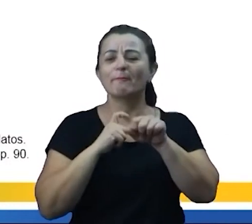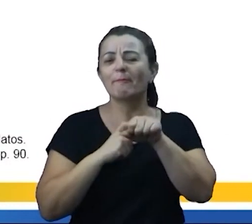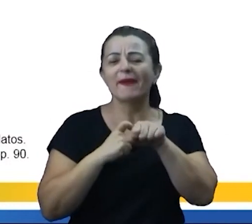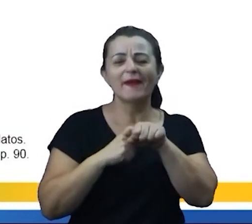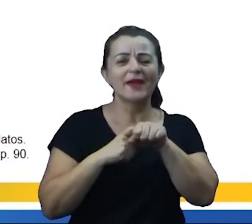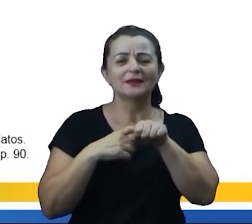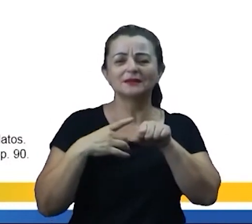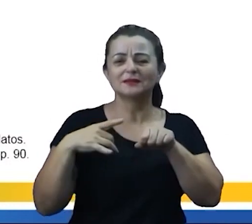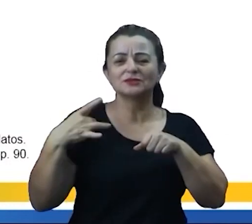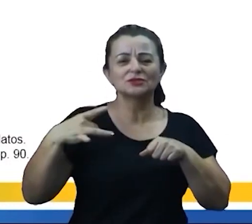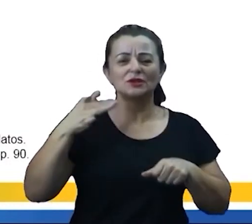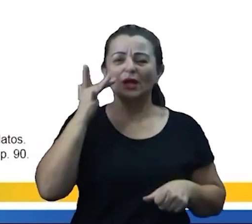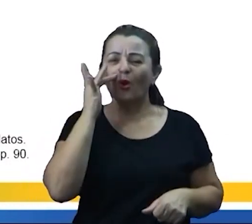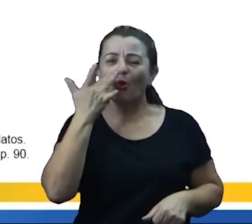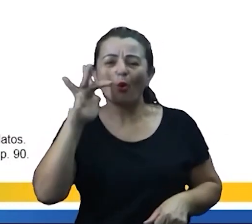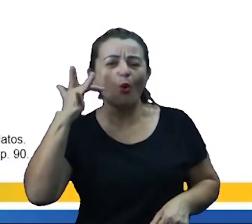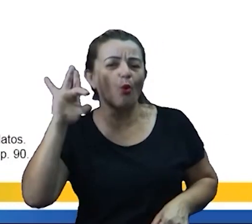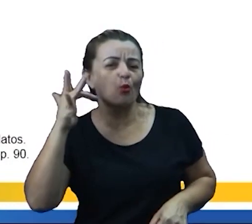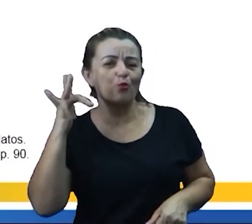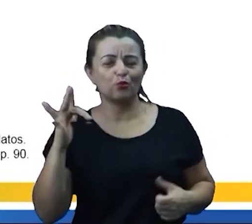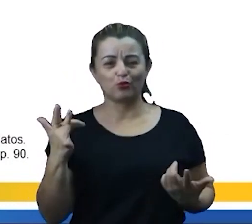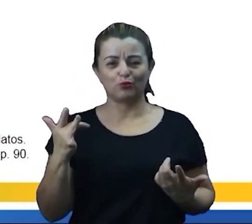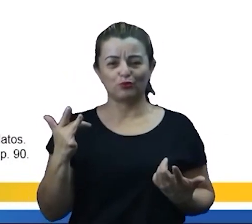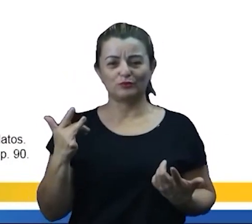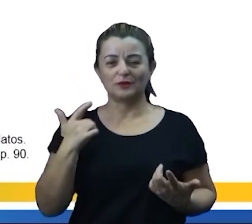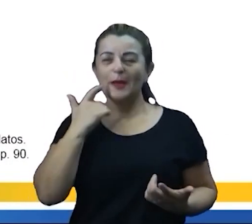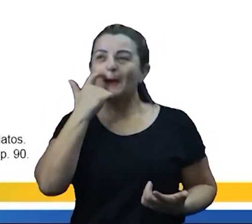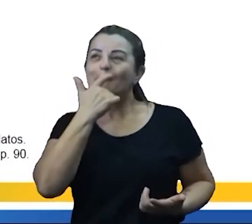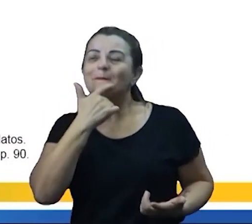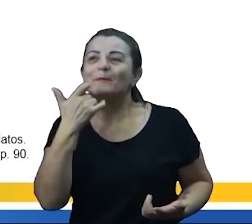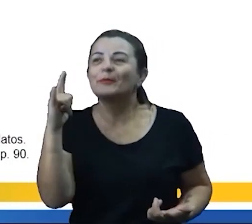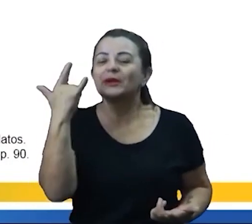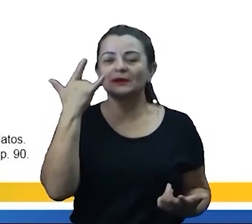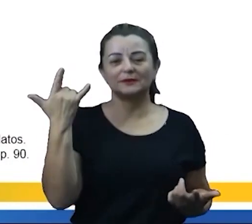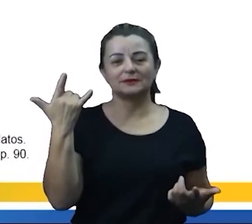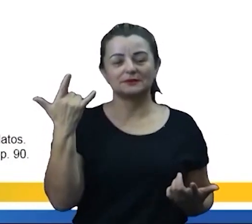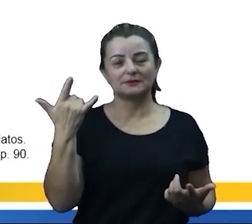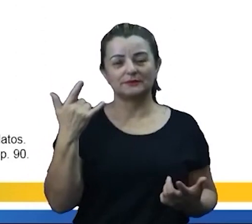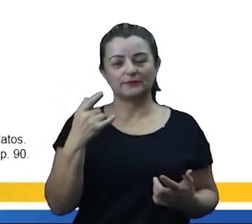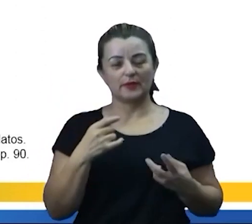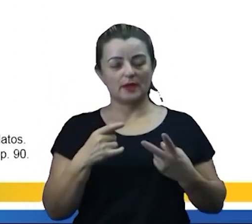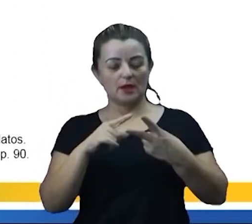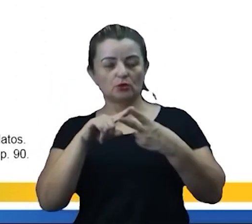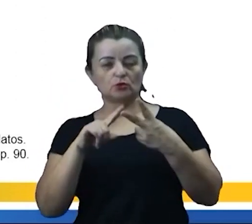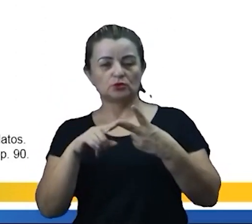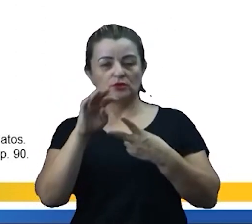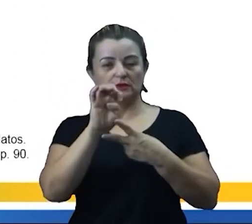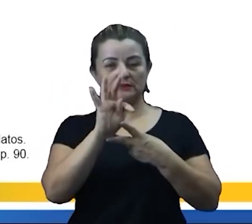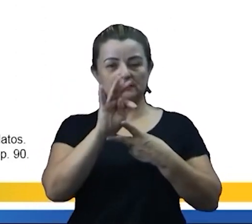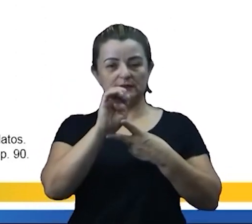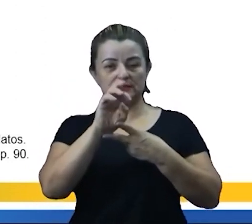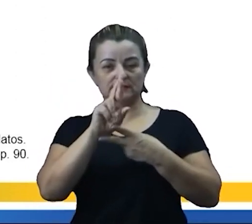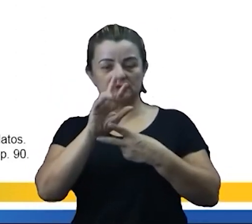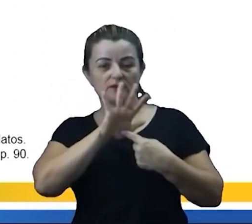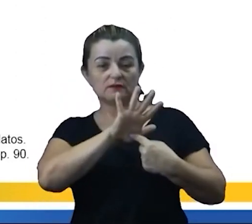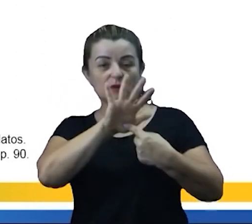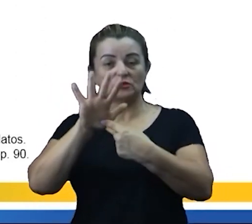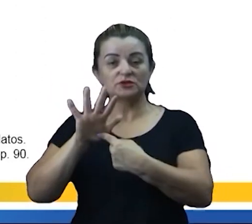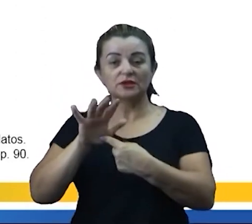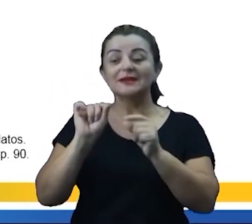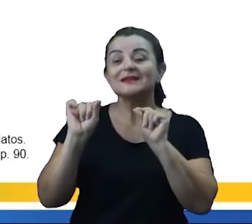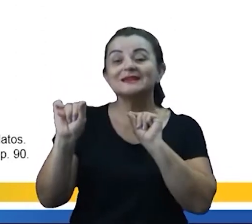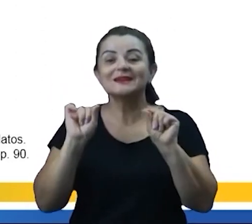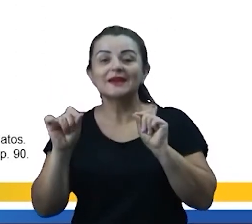né, como se fosse tesouro, gente. Só que nos 2 tercetos, ele vai mostrar o que em que